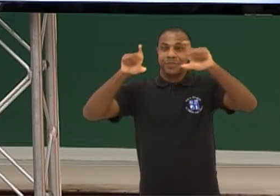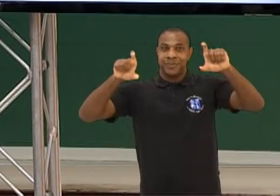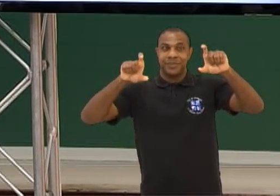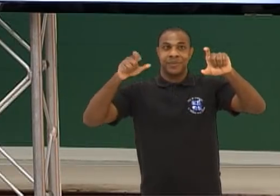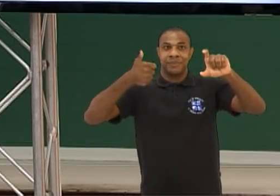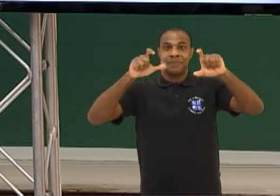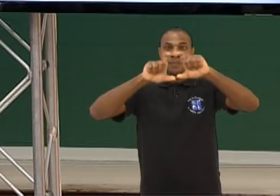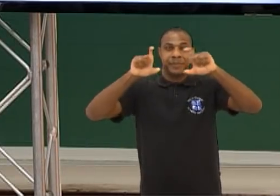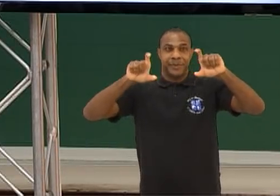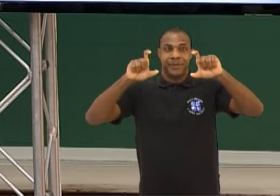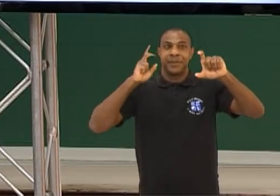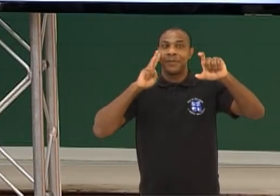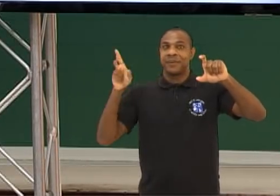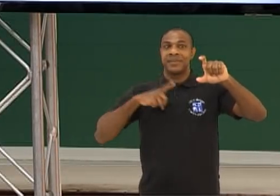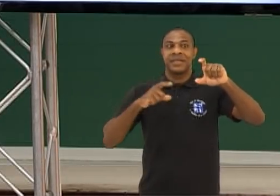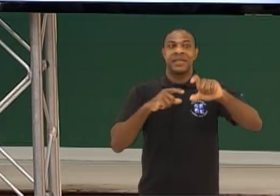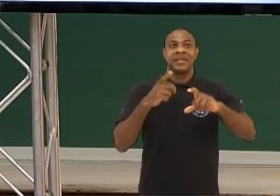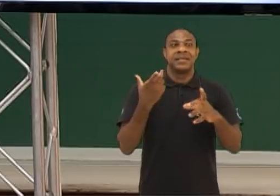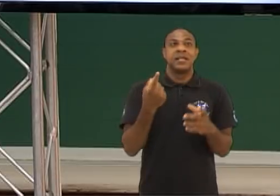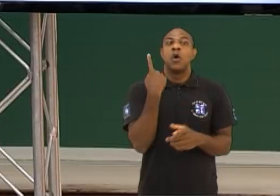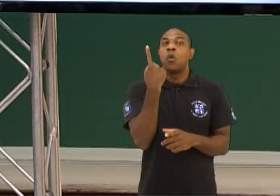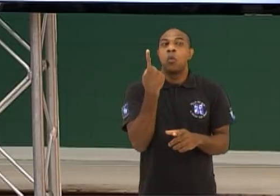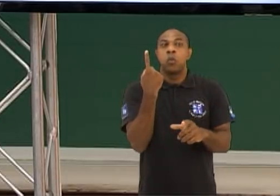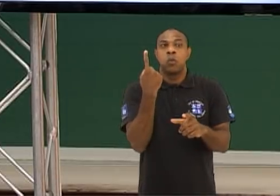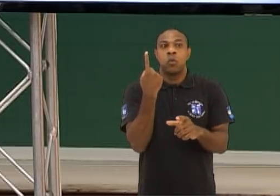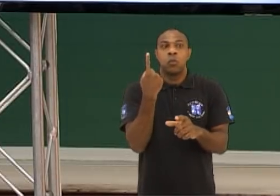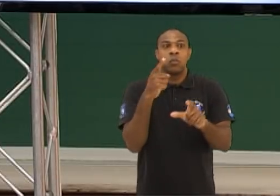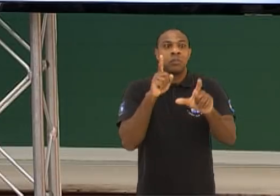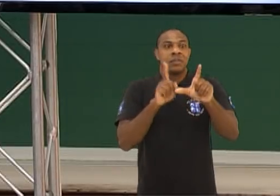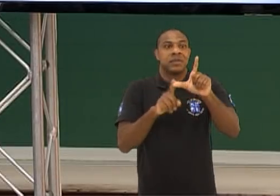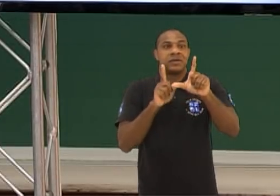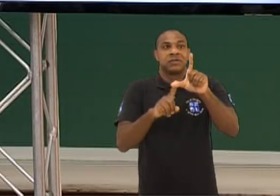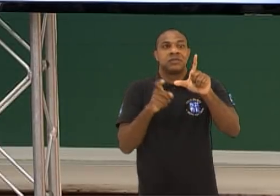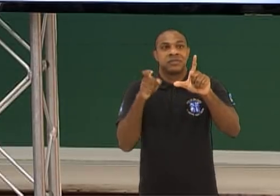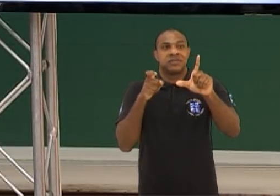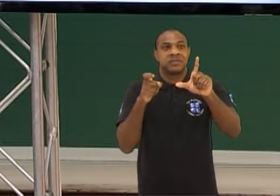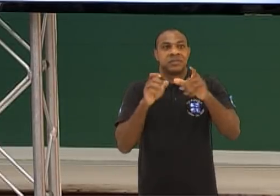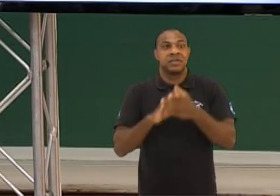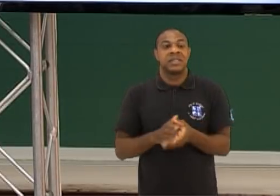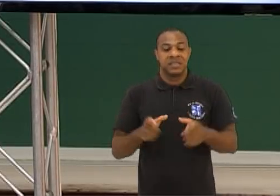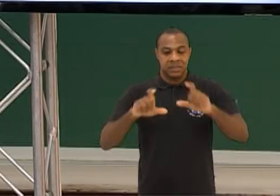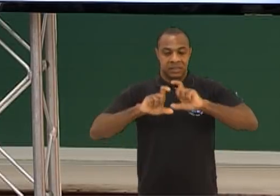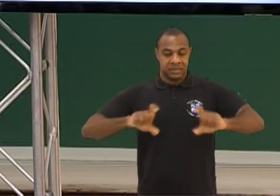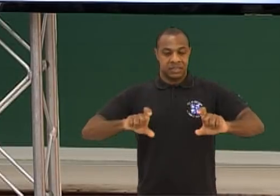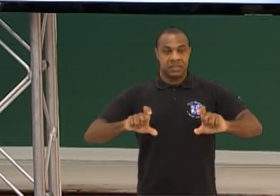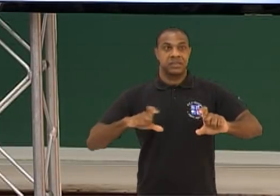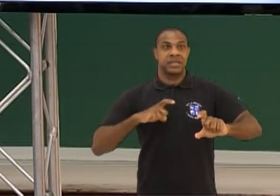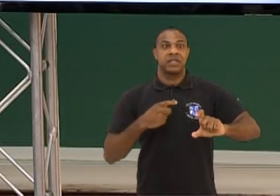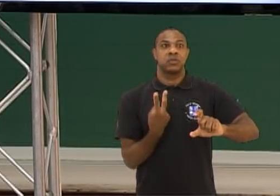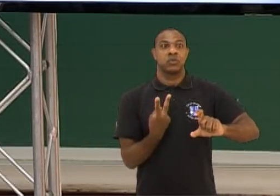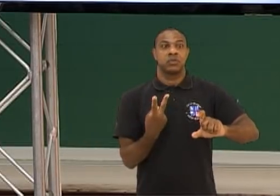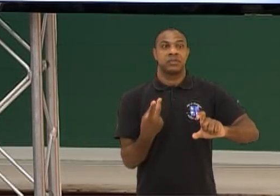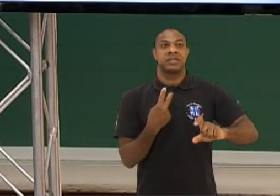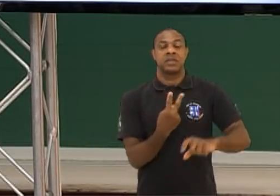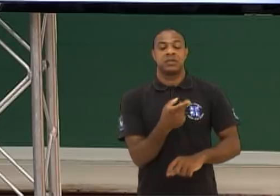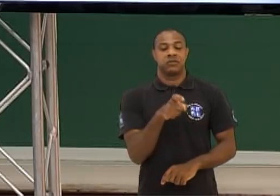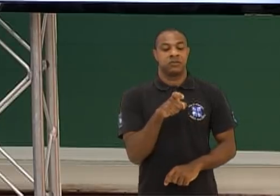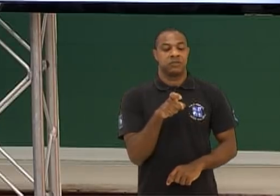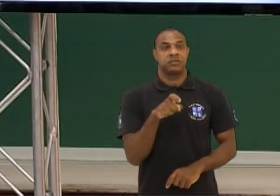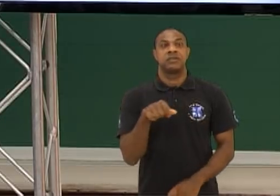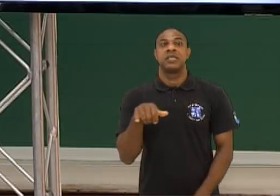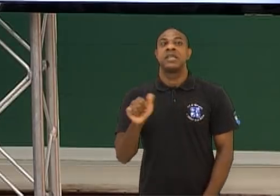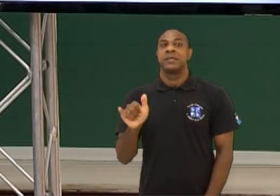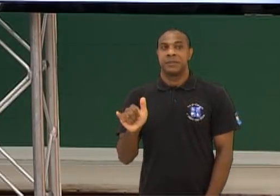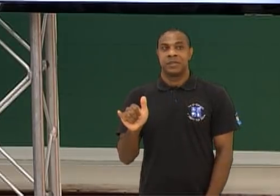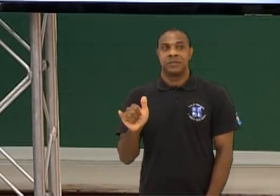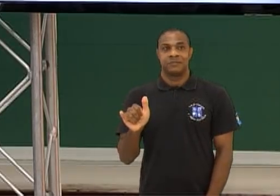Na primeira equação, eu tenho uma incógnita, só o x. E na segunda equação, eu tenho duas. Por quê? Porque eu tenho x e y. Então, quando tem